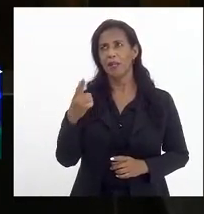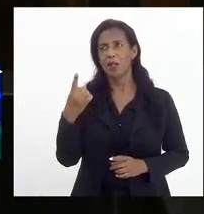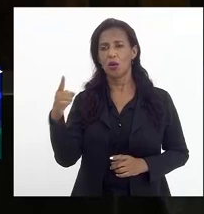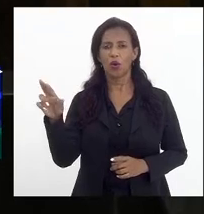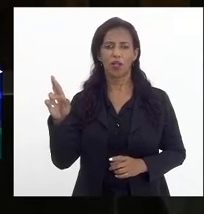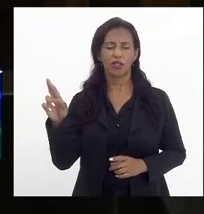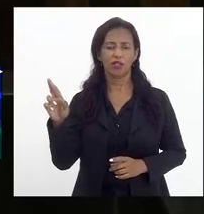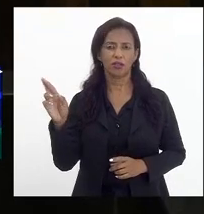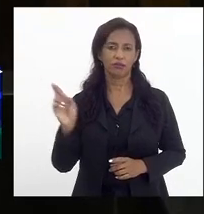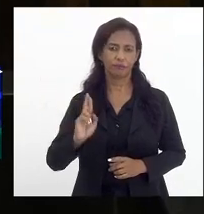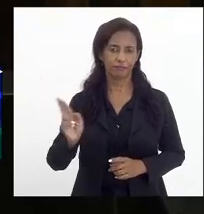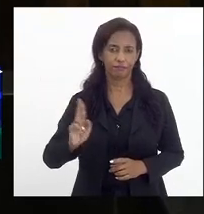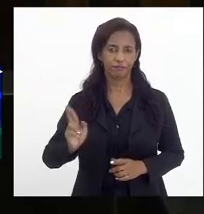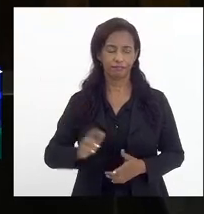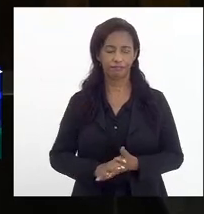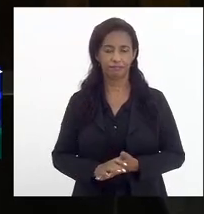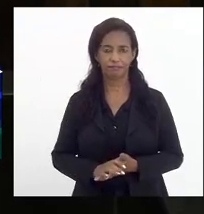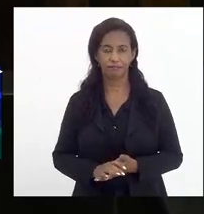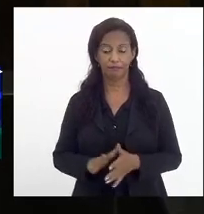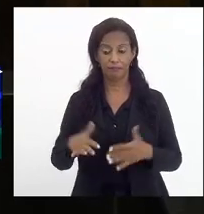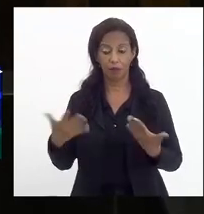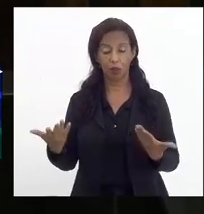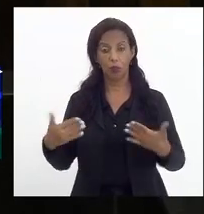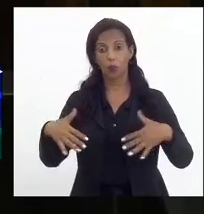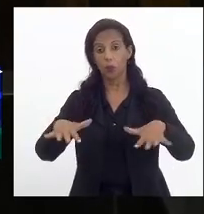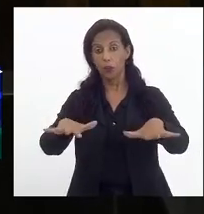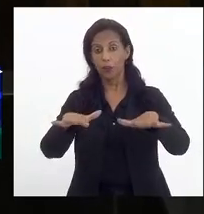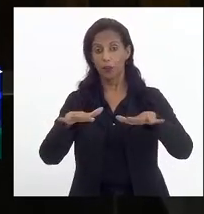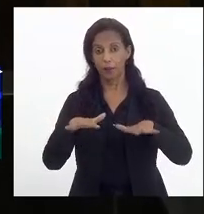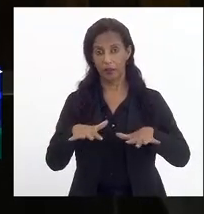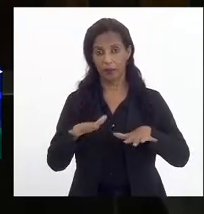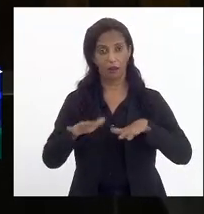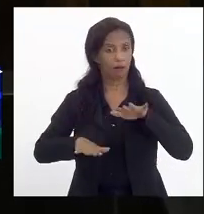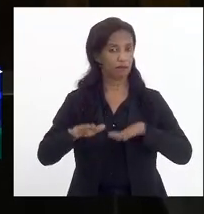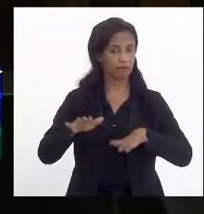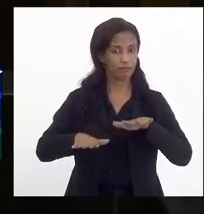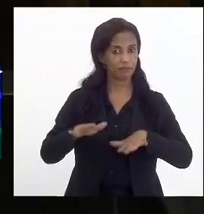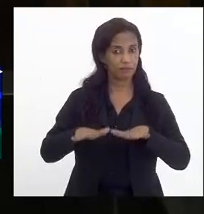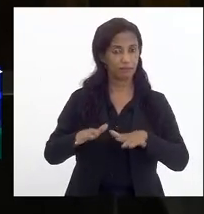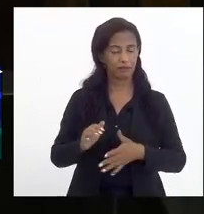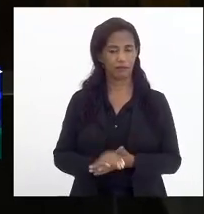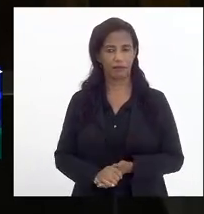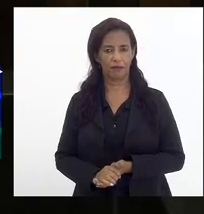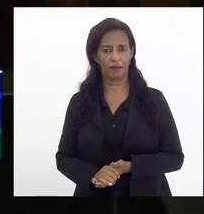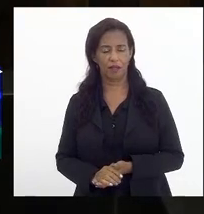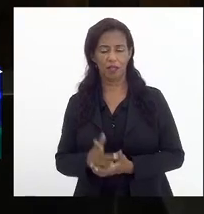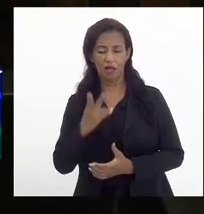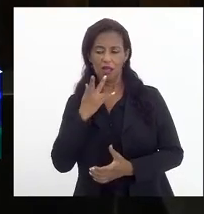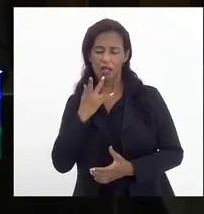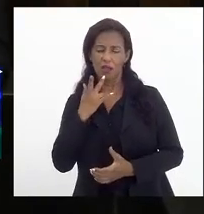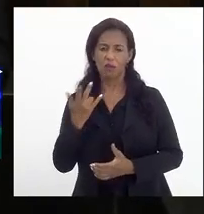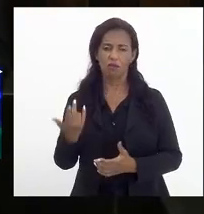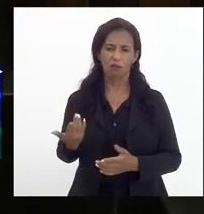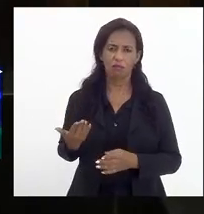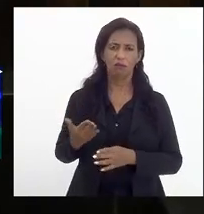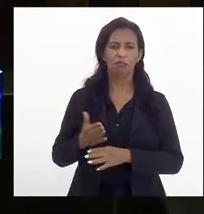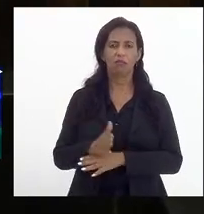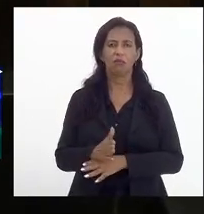reais aí quando no plenário muitas vezes eu me insurjo